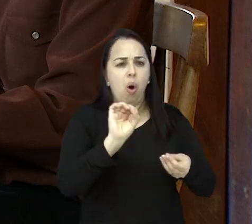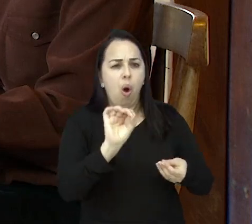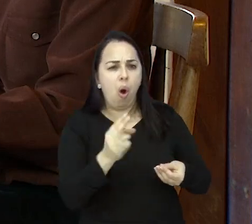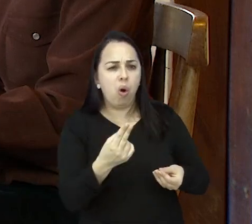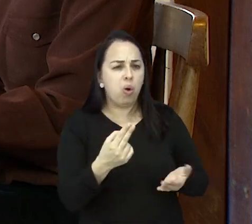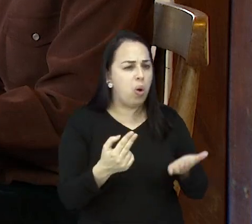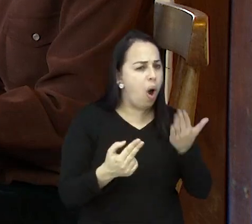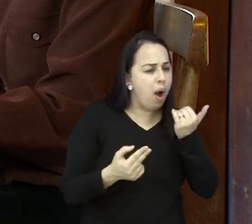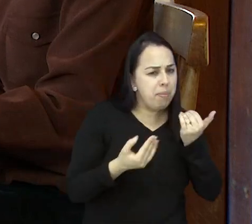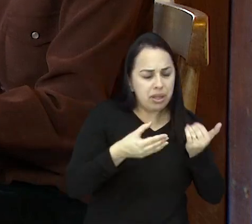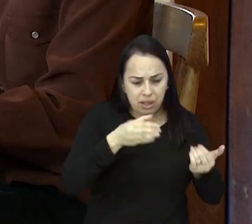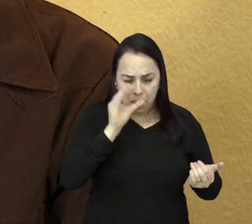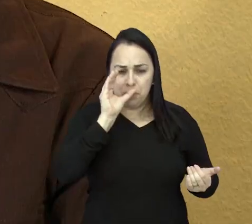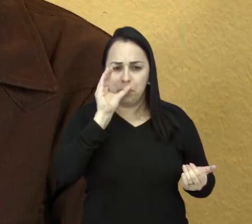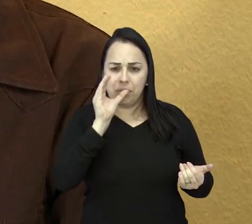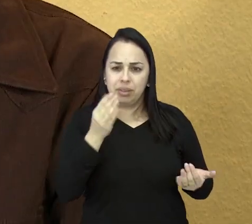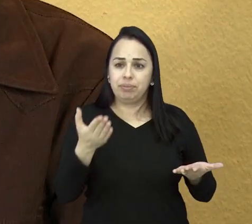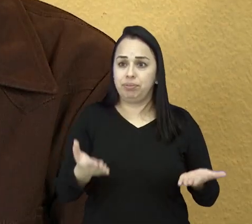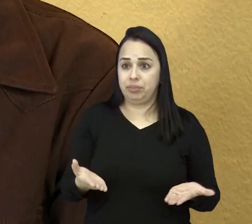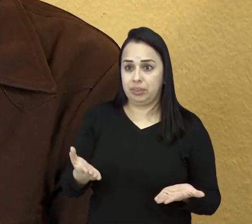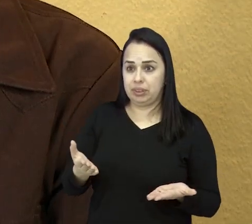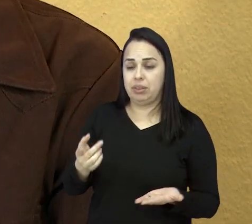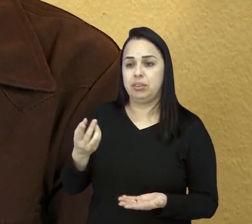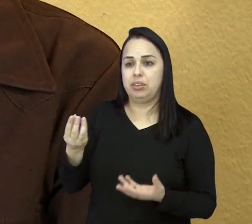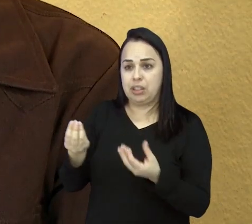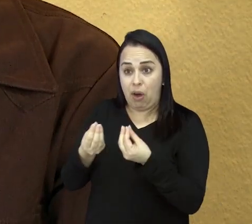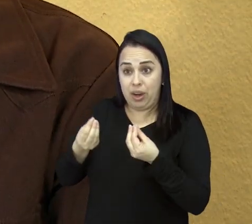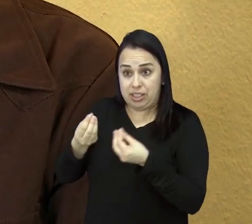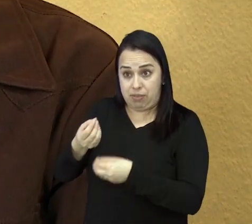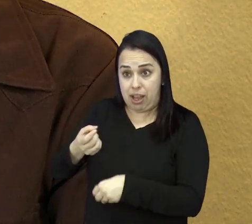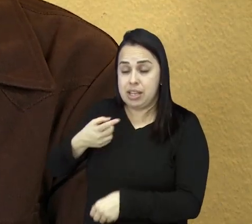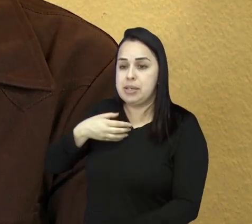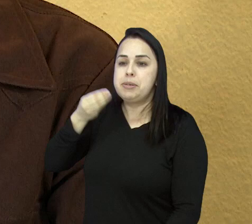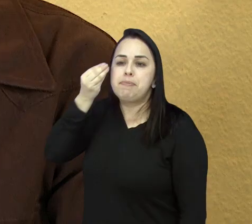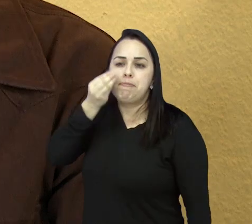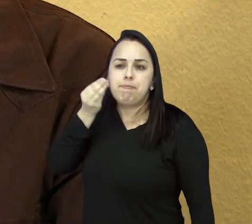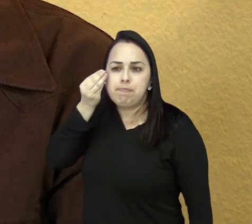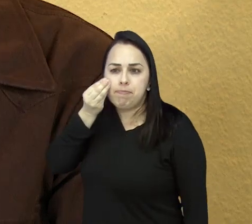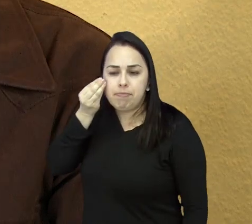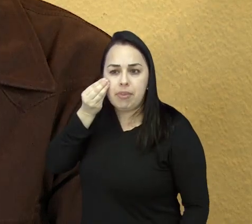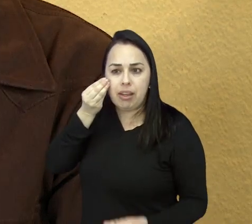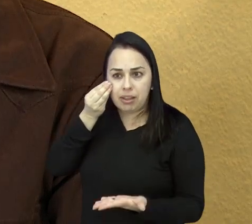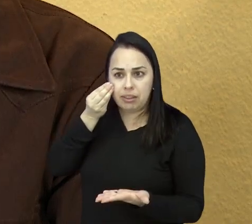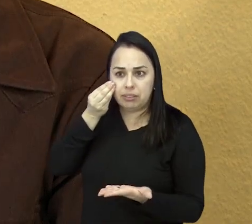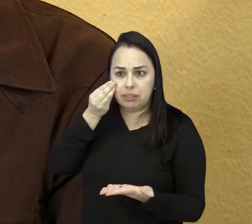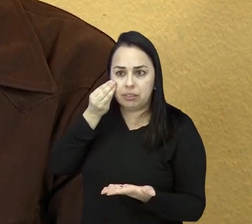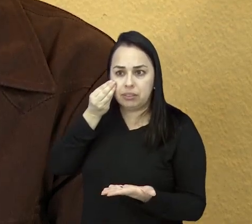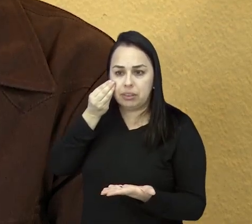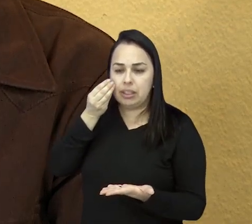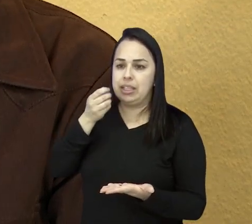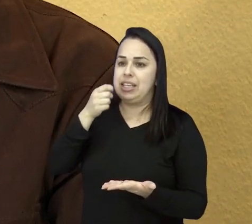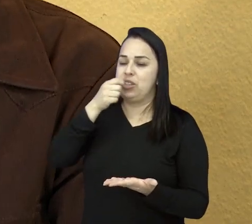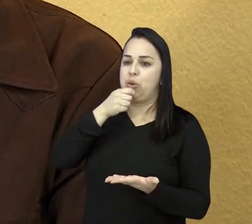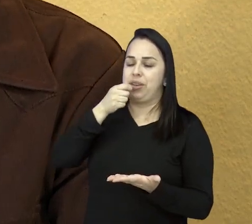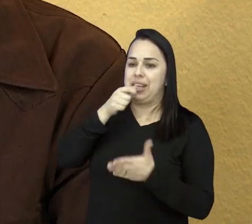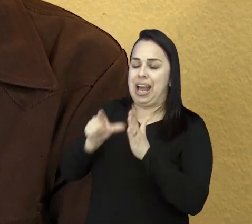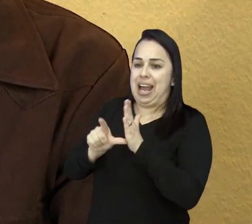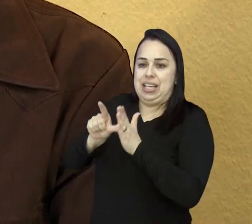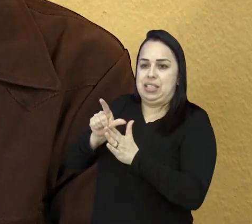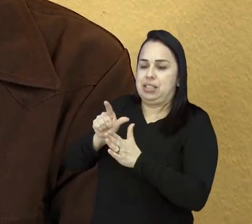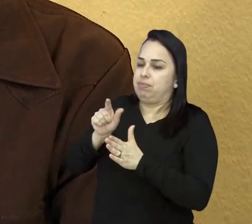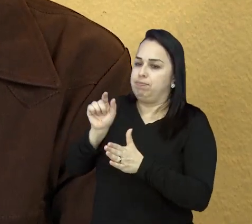primeiro, o outro depois? O que você orienta? Assim, quando você vai fazer o reconhecimento do chá ou de qualquer bebida, é importante que você não tenha escovado o